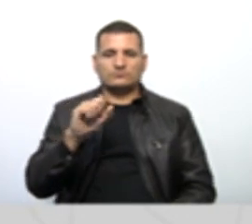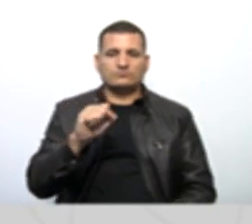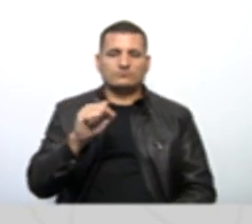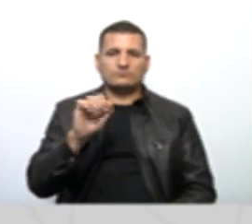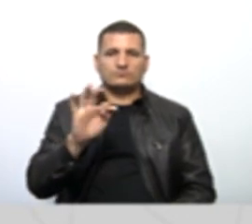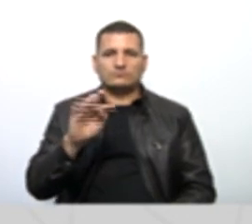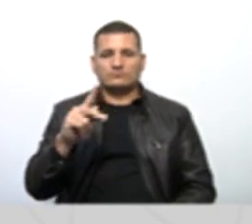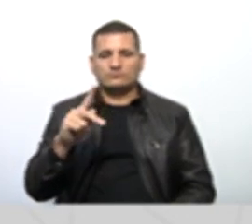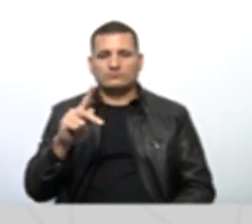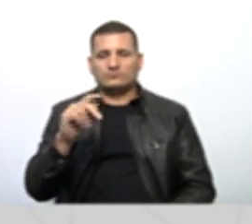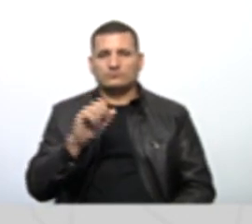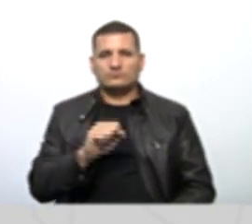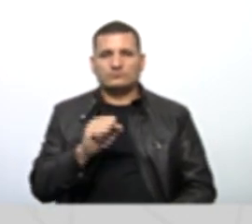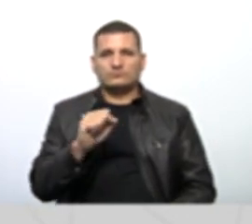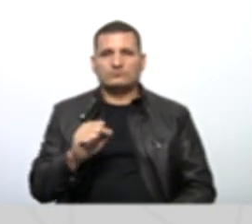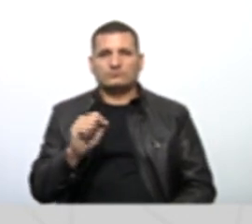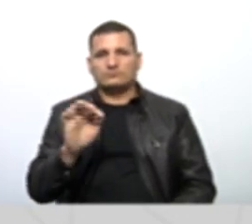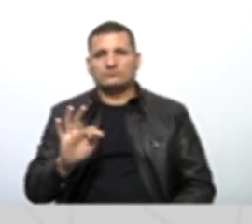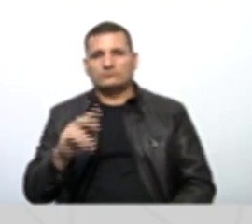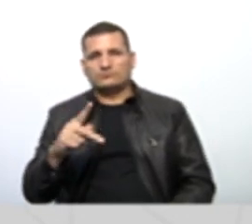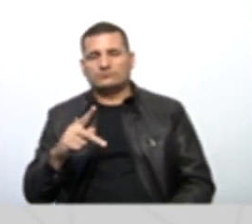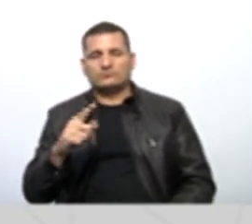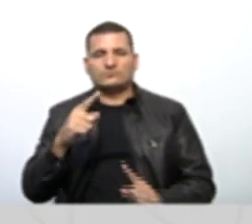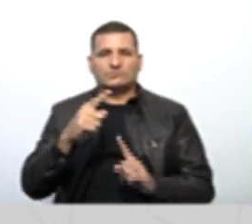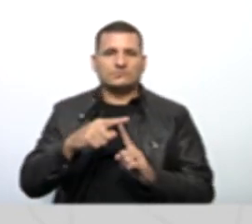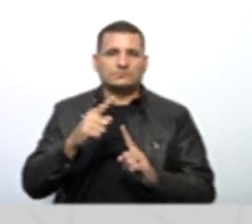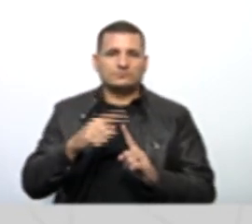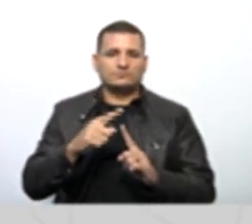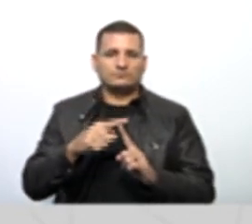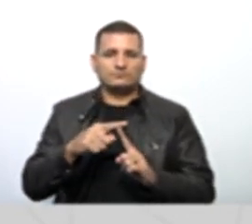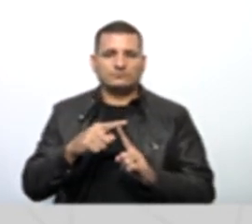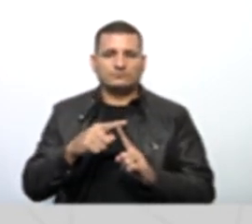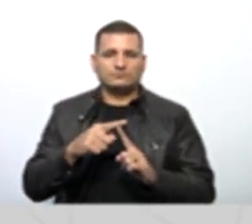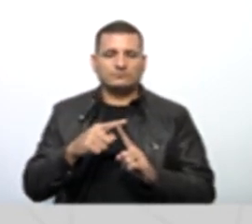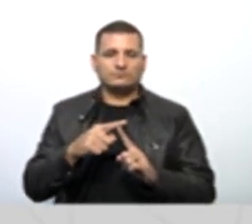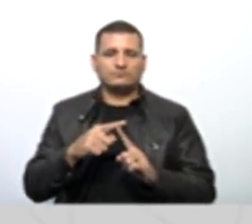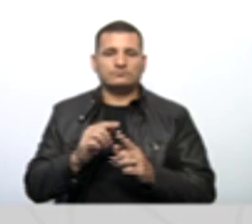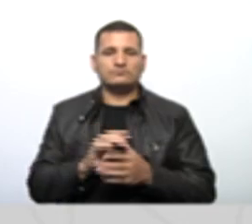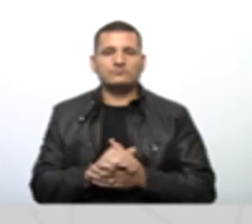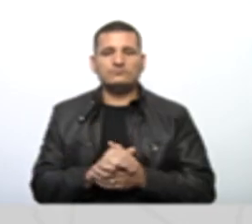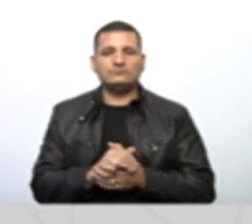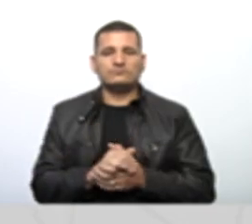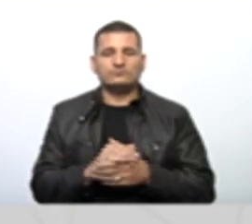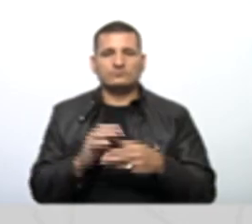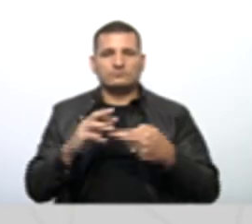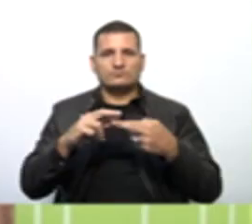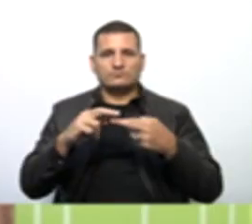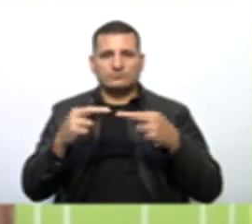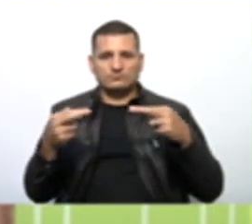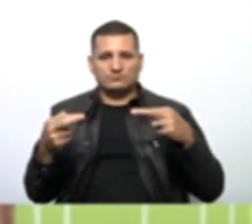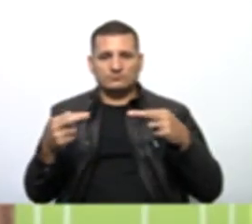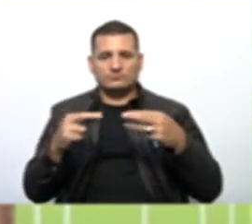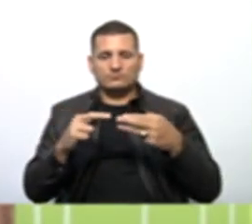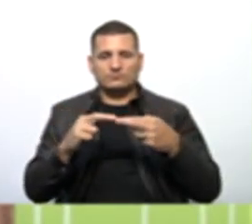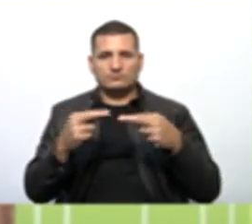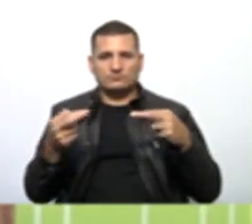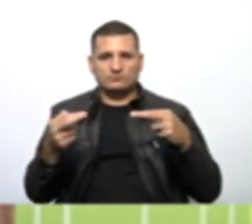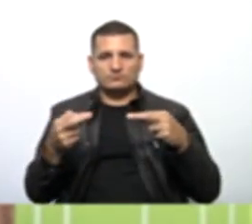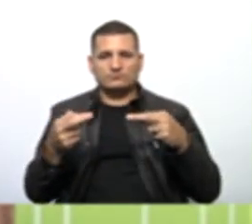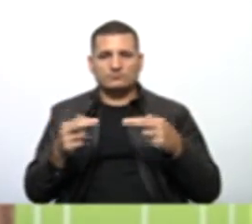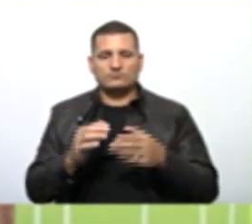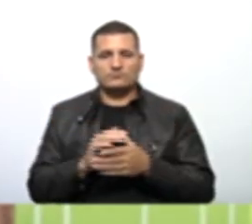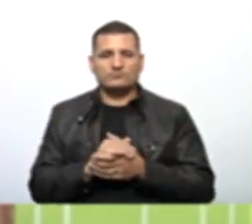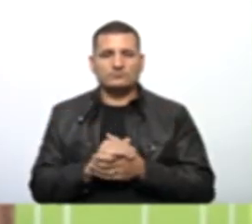ssp são os tipos de cabo blindado certo e vim aqui comigo então o pessoal é